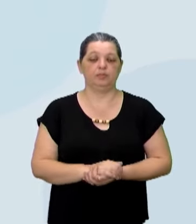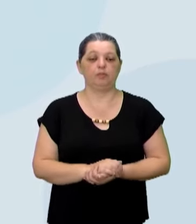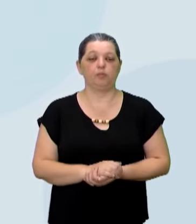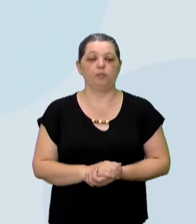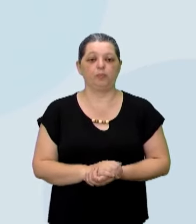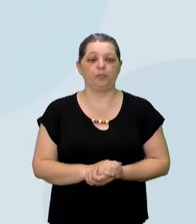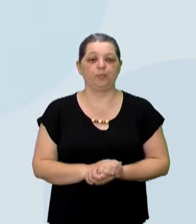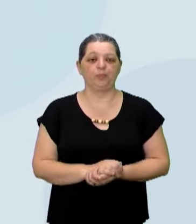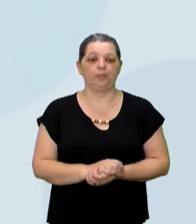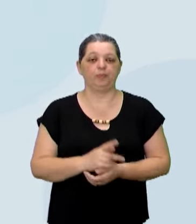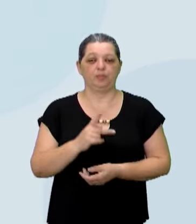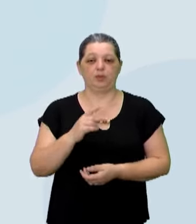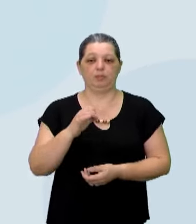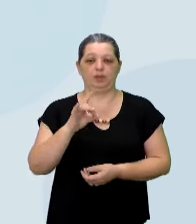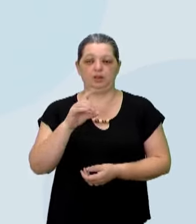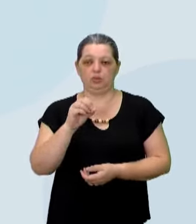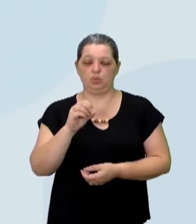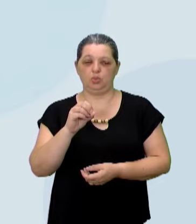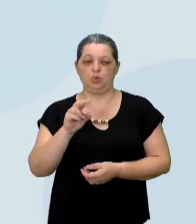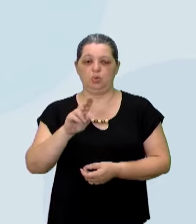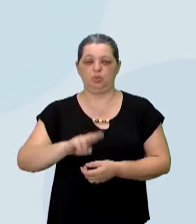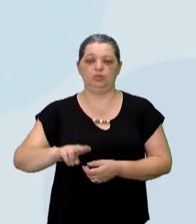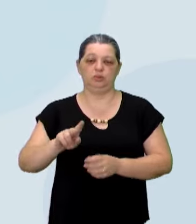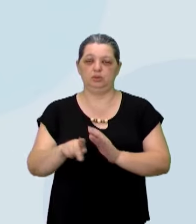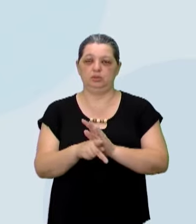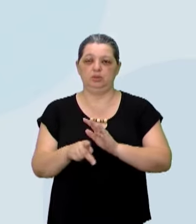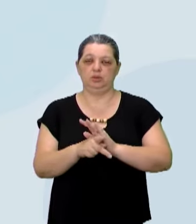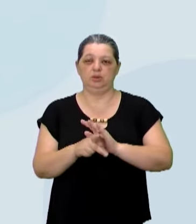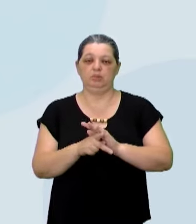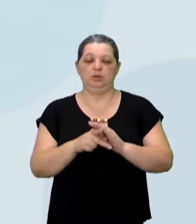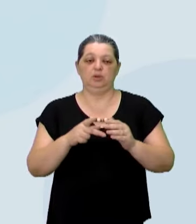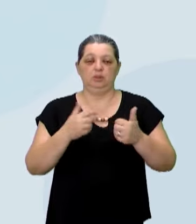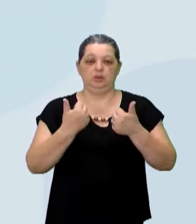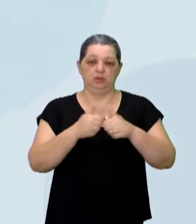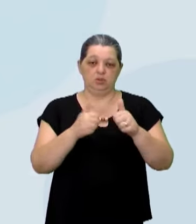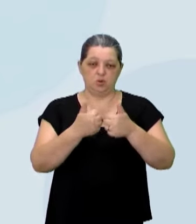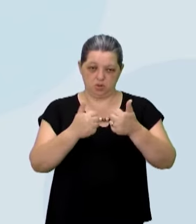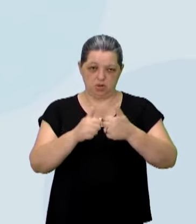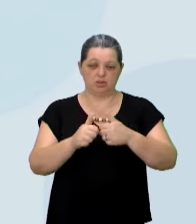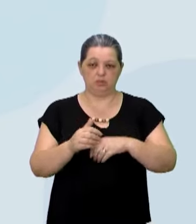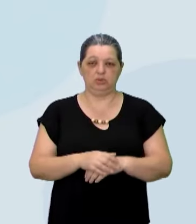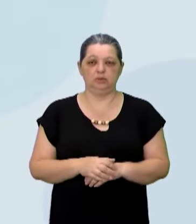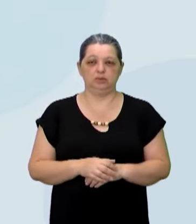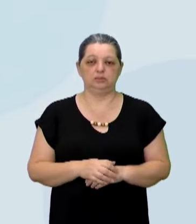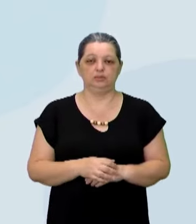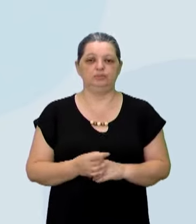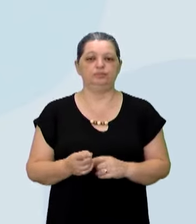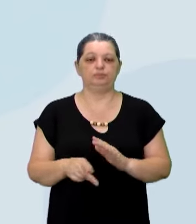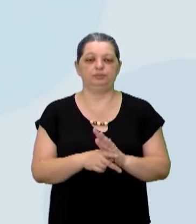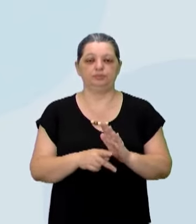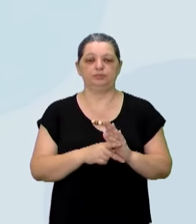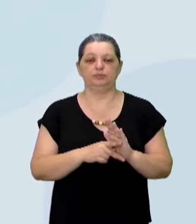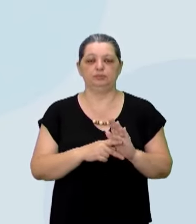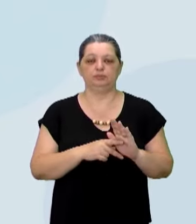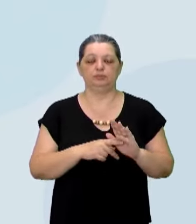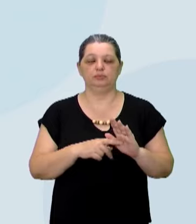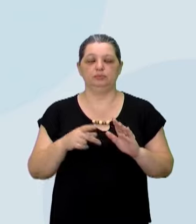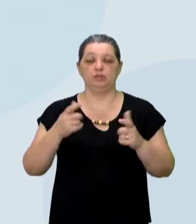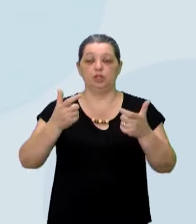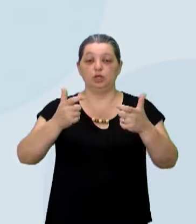ó. Pedro utiliza o terminal de ônibus próximo à sua casa para ir à escola. No plano cartesiano abaixo, plano